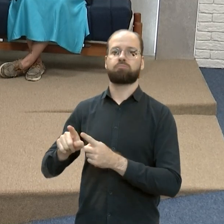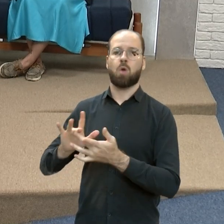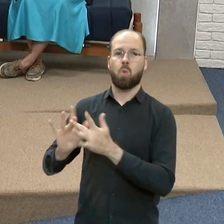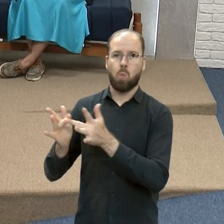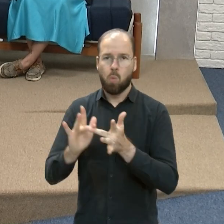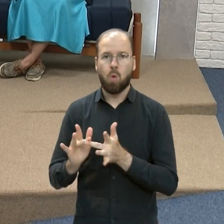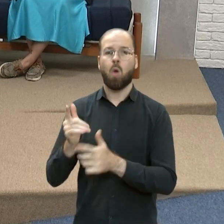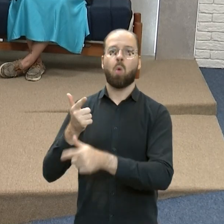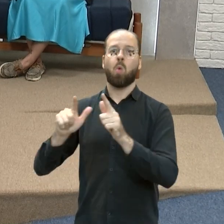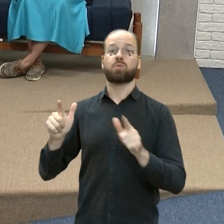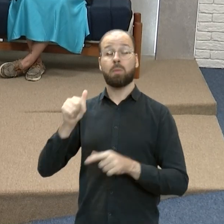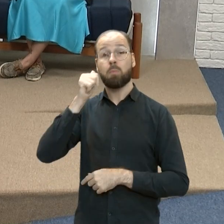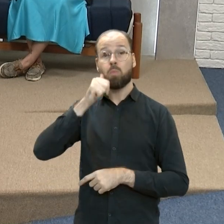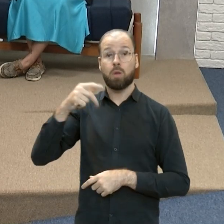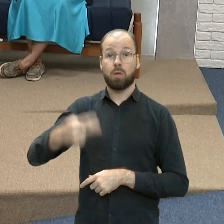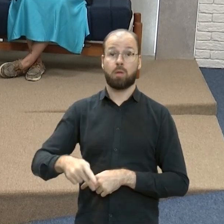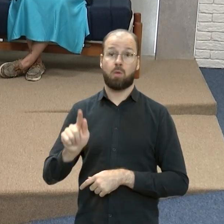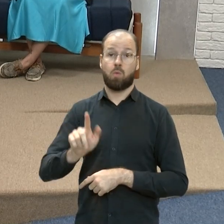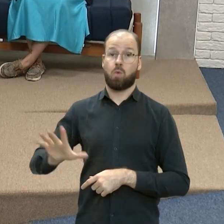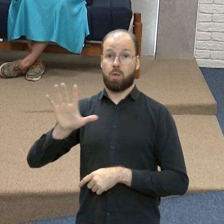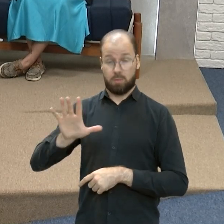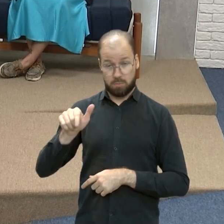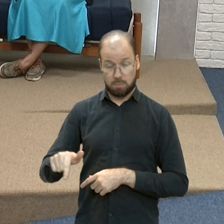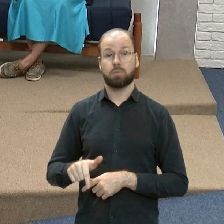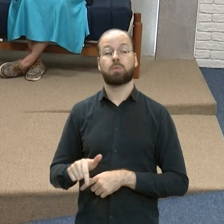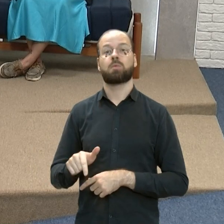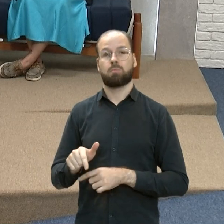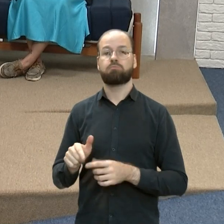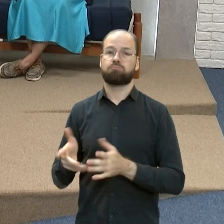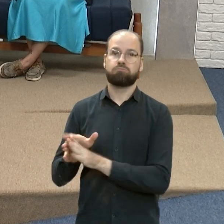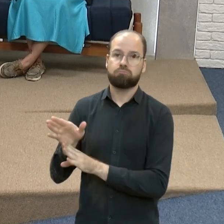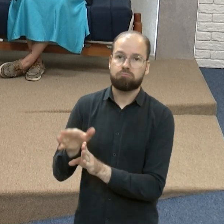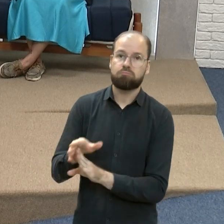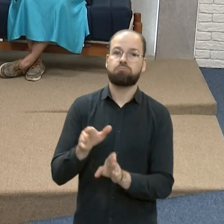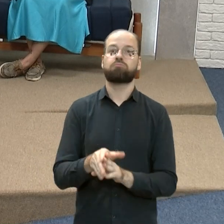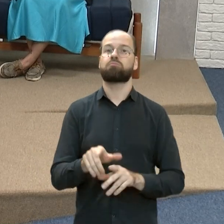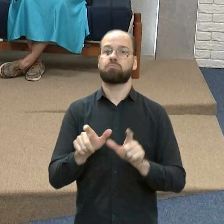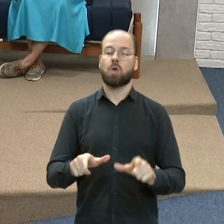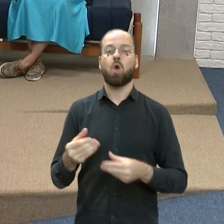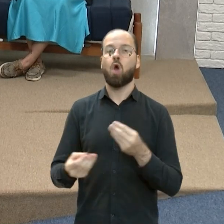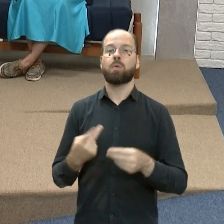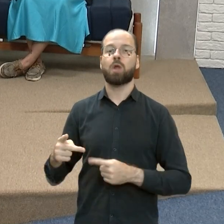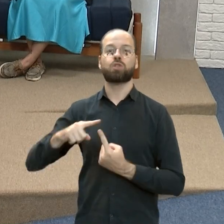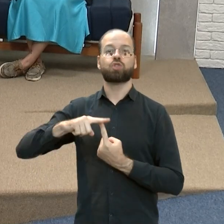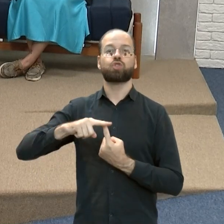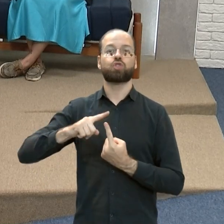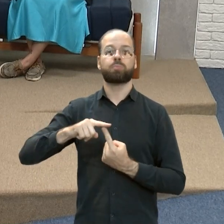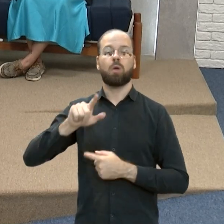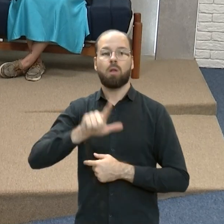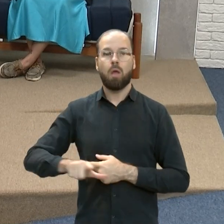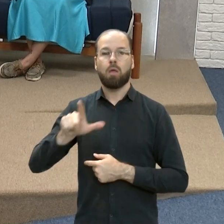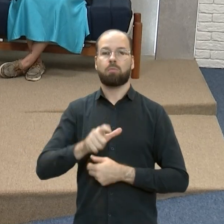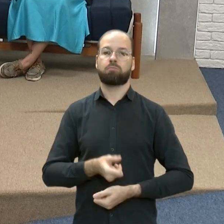outras mulheres, né, goianas, de construção mesmo, né, dessa verve literária. Ela teve